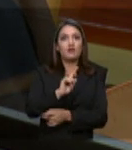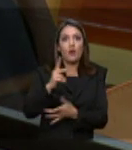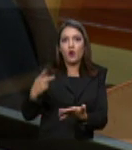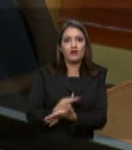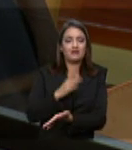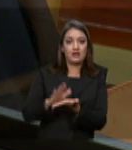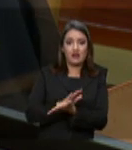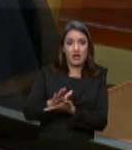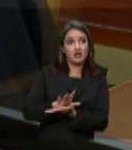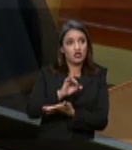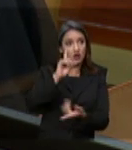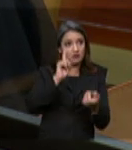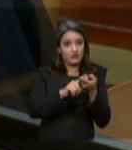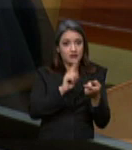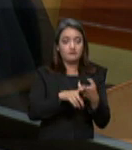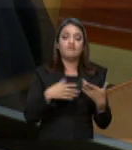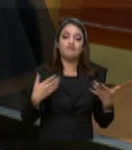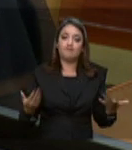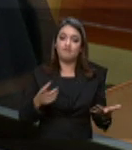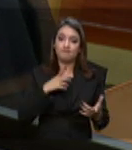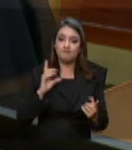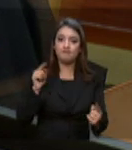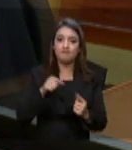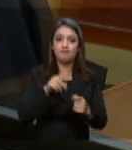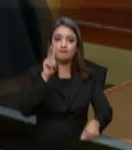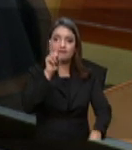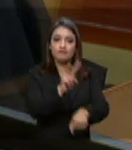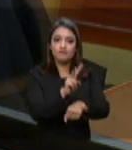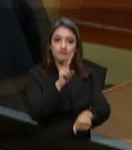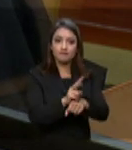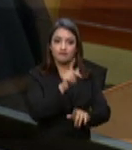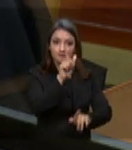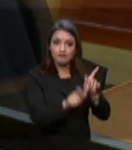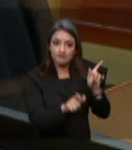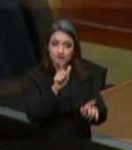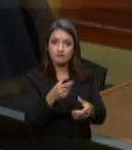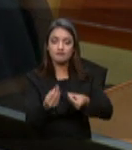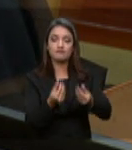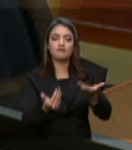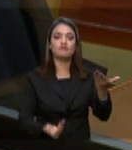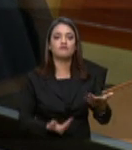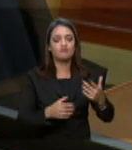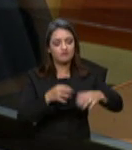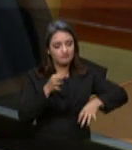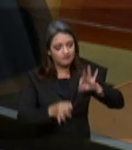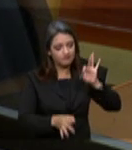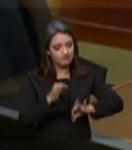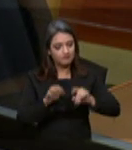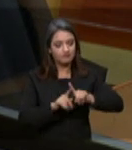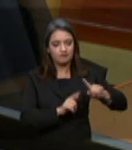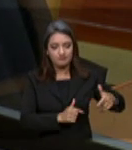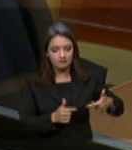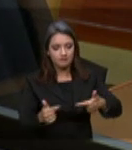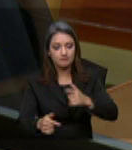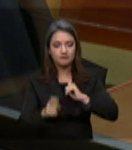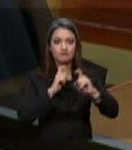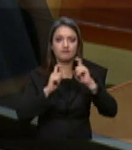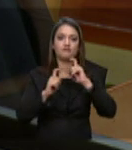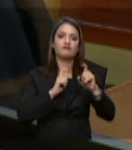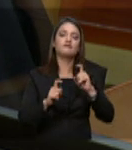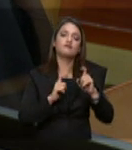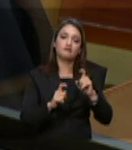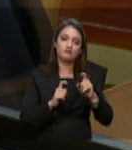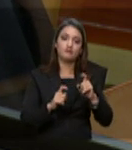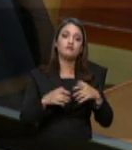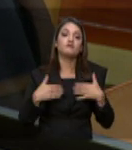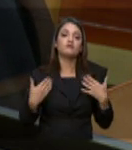resultado e portanto de por escrito tem por objetivo proteger a regularidade da prestação jurisdicional EA atuação administrativa do